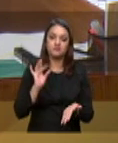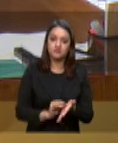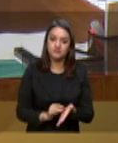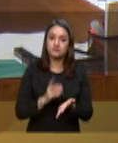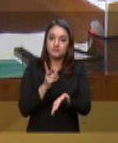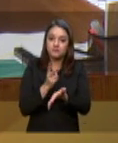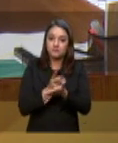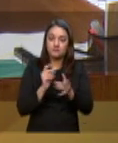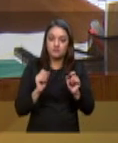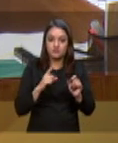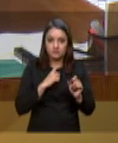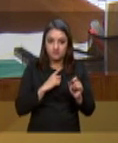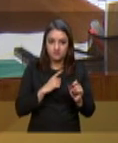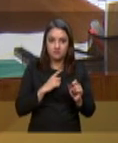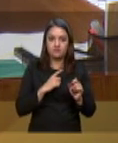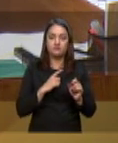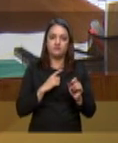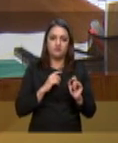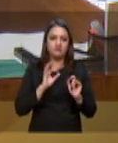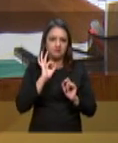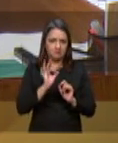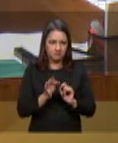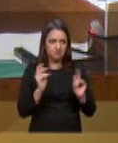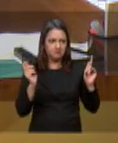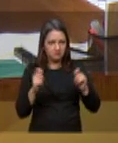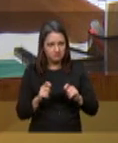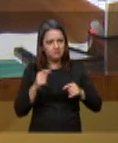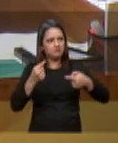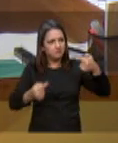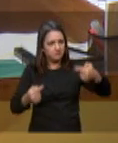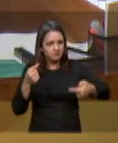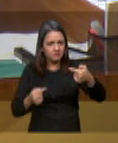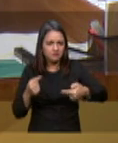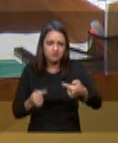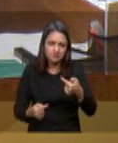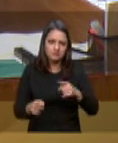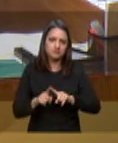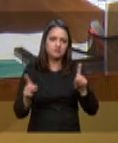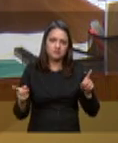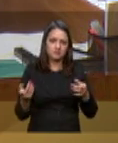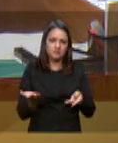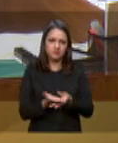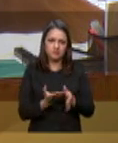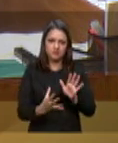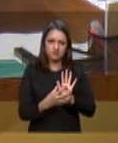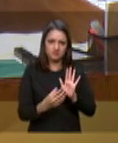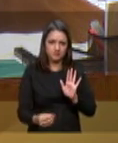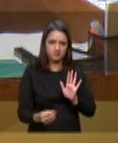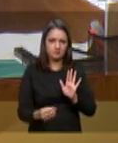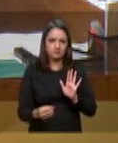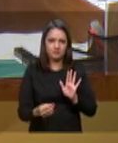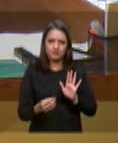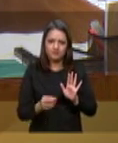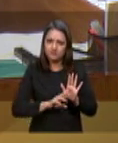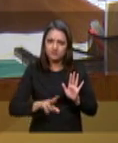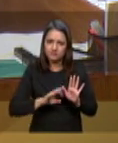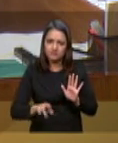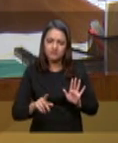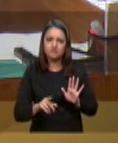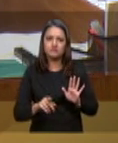Embora considere haver mérito na discussão e, de fato, não extraia dos precedentes colacionados alcance genérico a